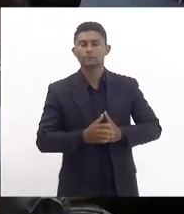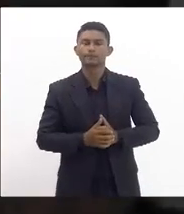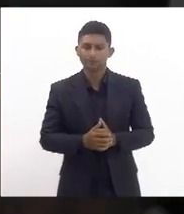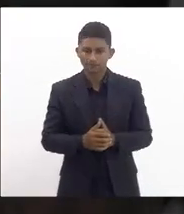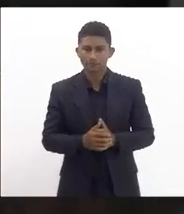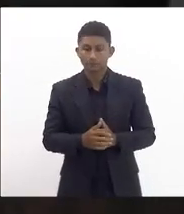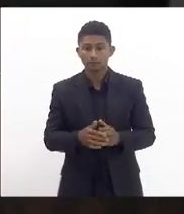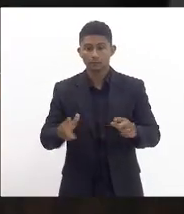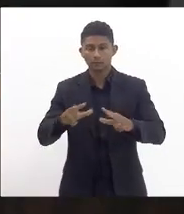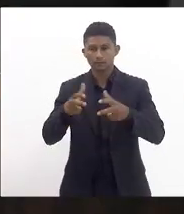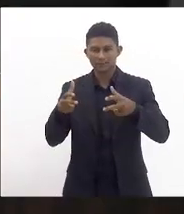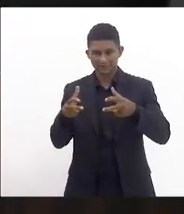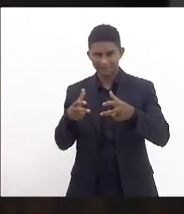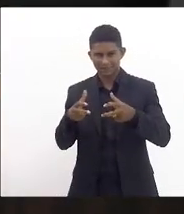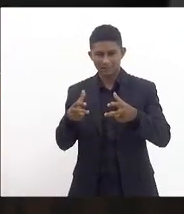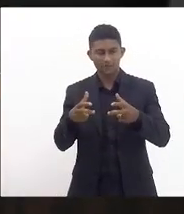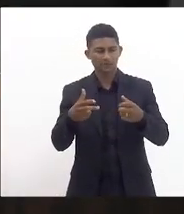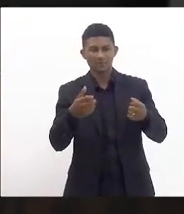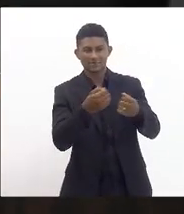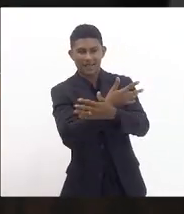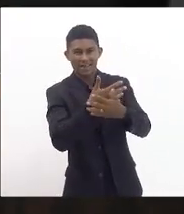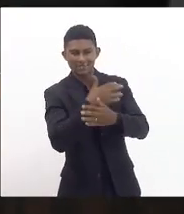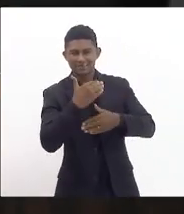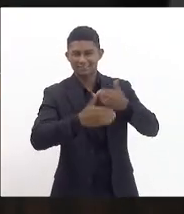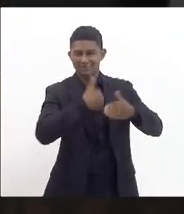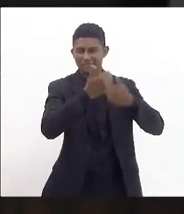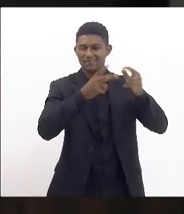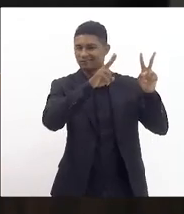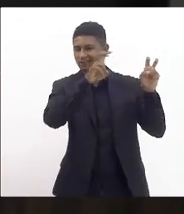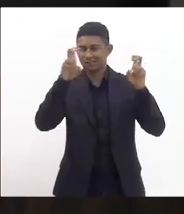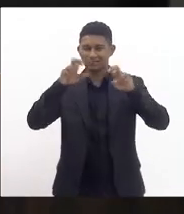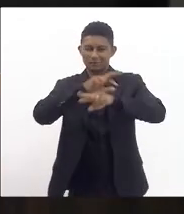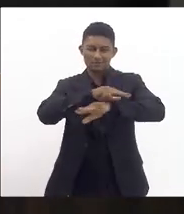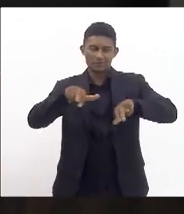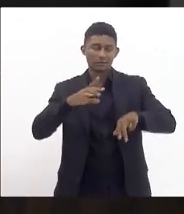Pela Comissão de Assuntos Municipais e Desenvolvimento Regional, deputado Carlos Macedo.